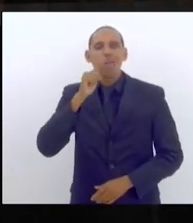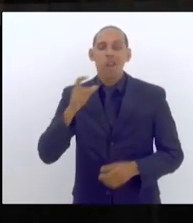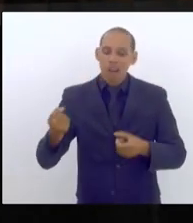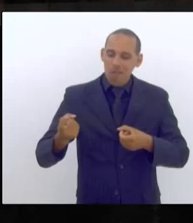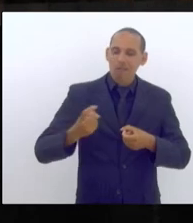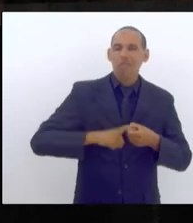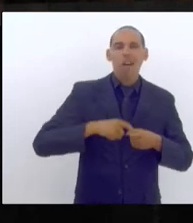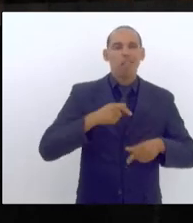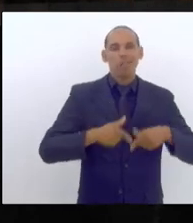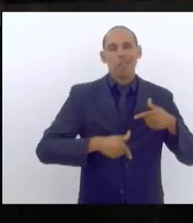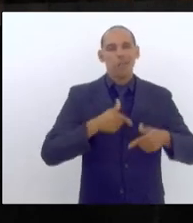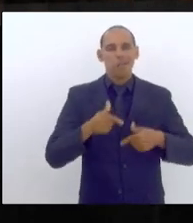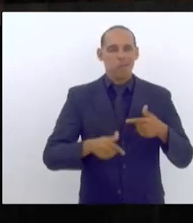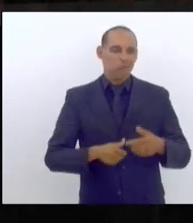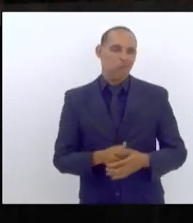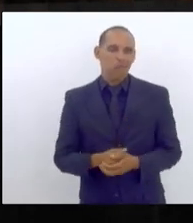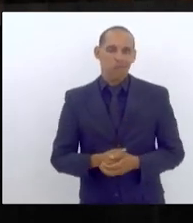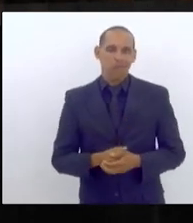também